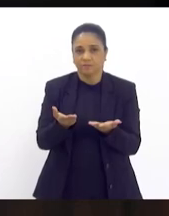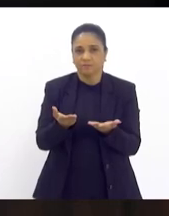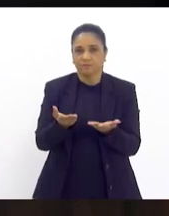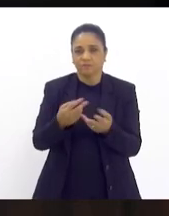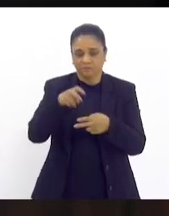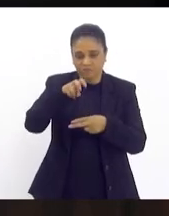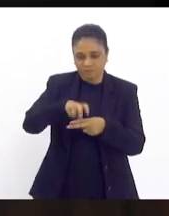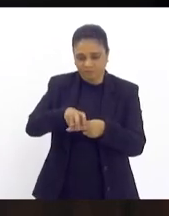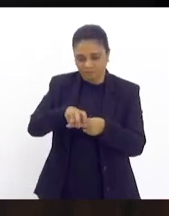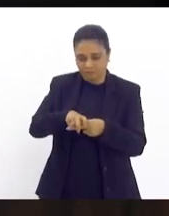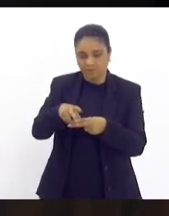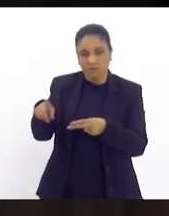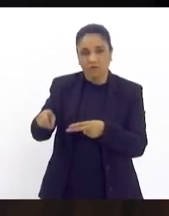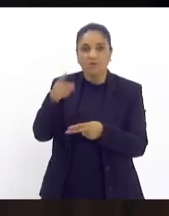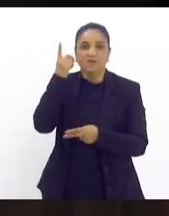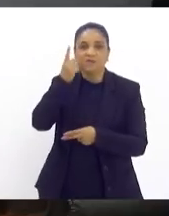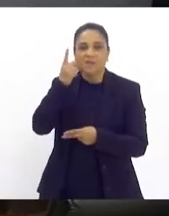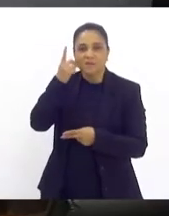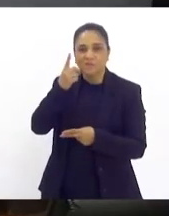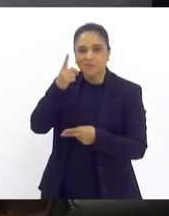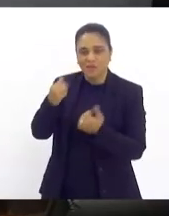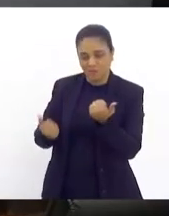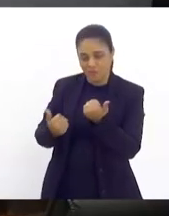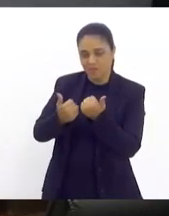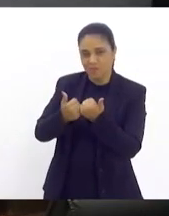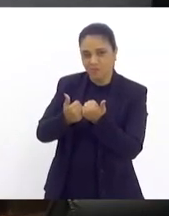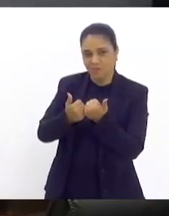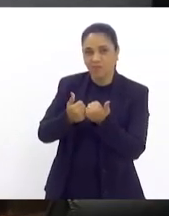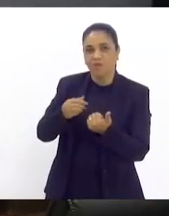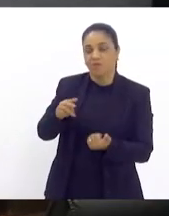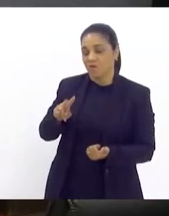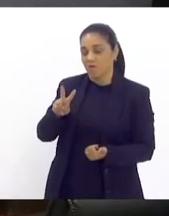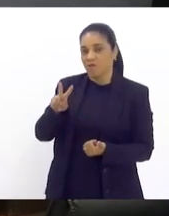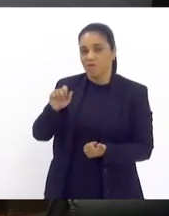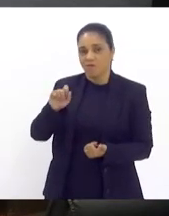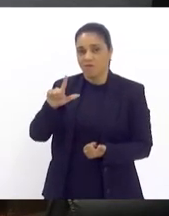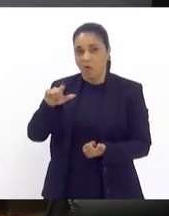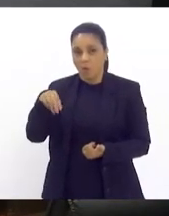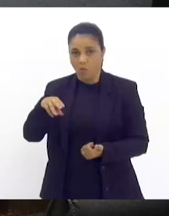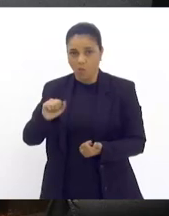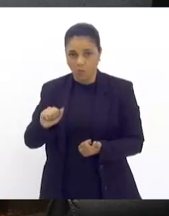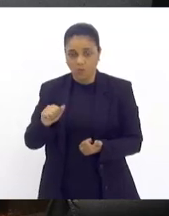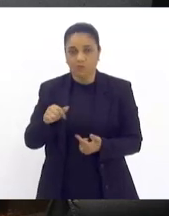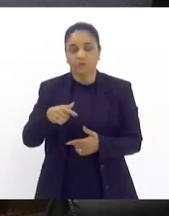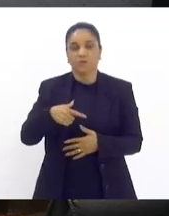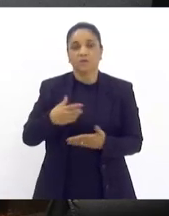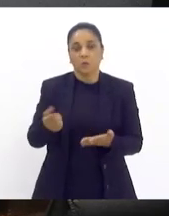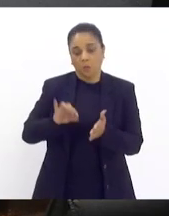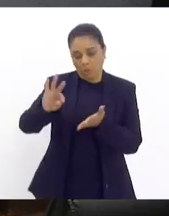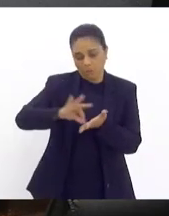cadeira da presença para o novo Deputado Valdo Ceasa o primeiro orador Deputado Luiz Paulo